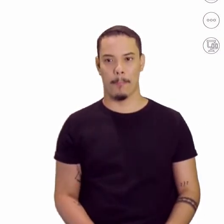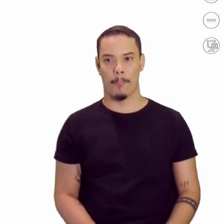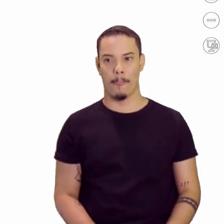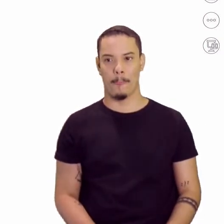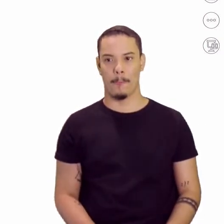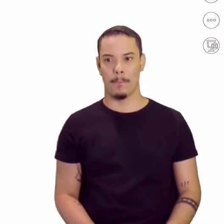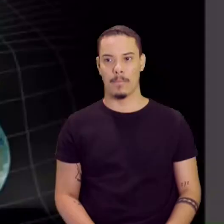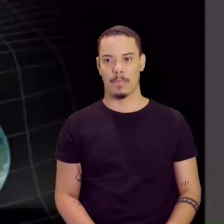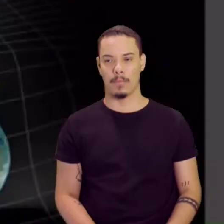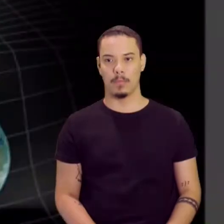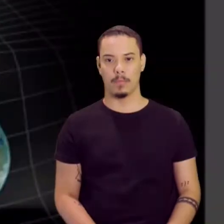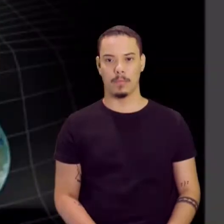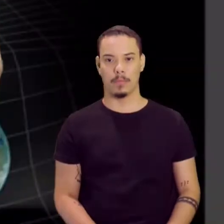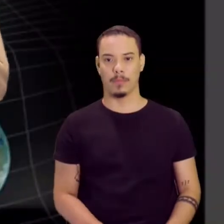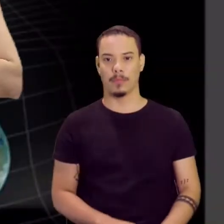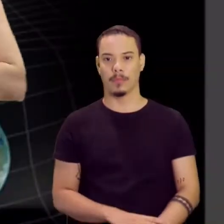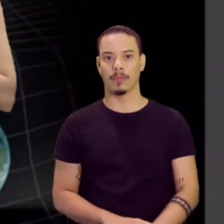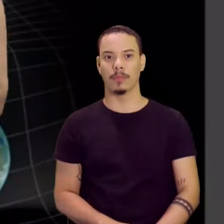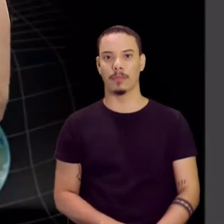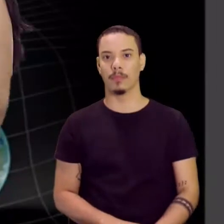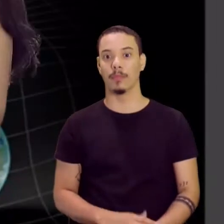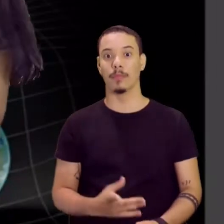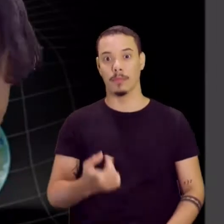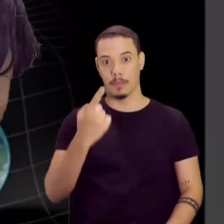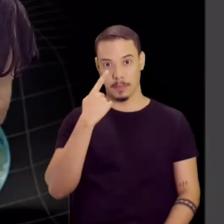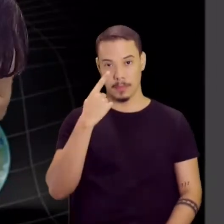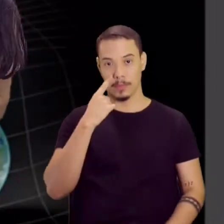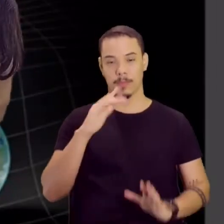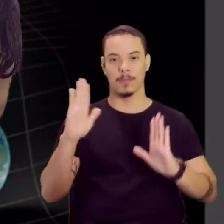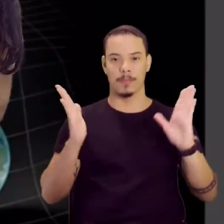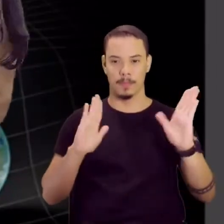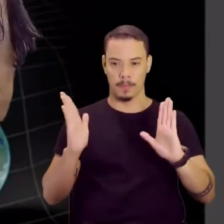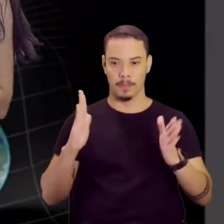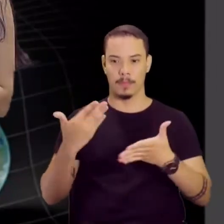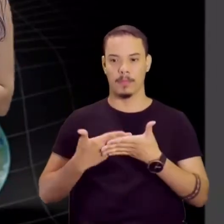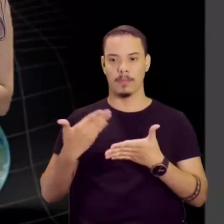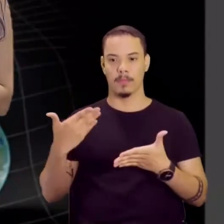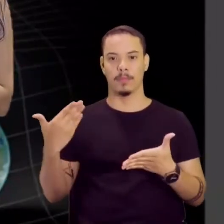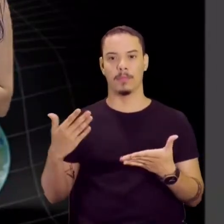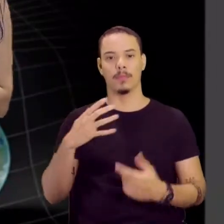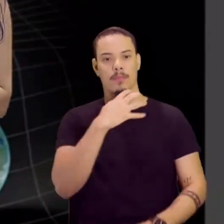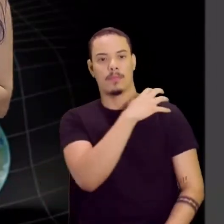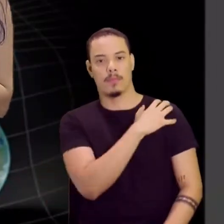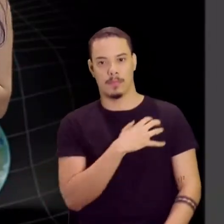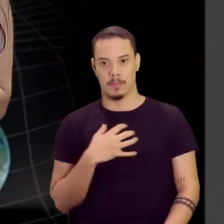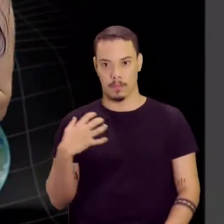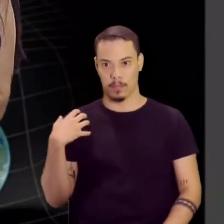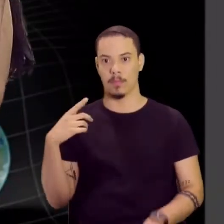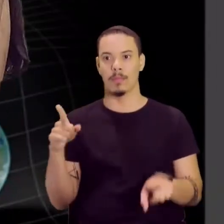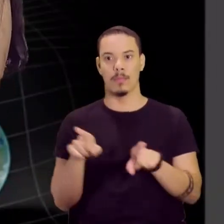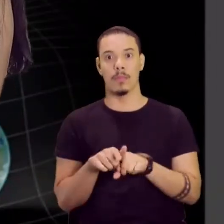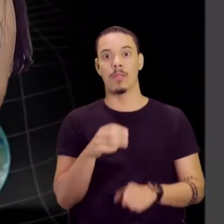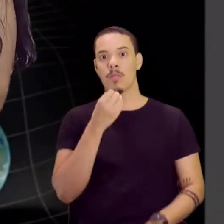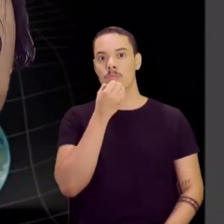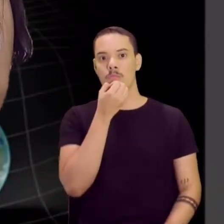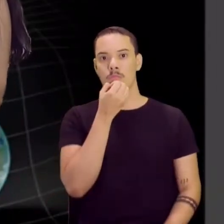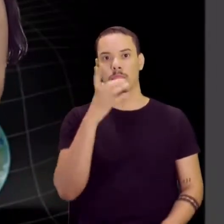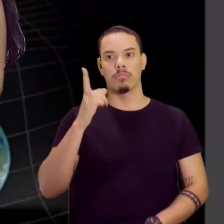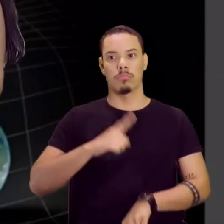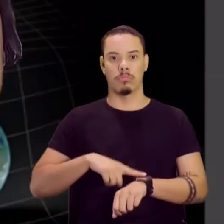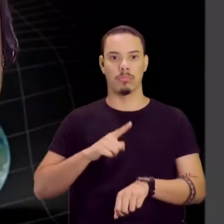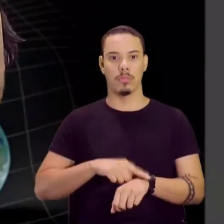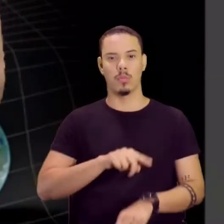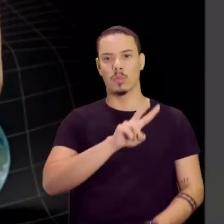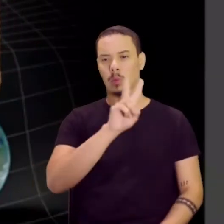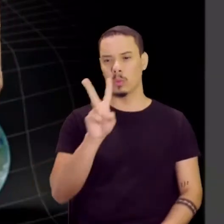olha só. Então, naquela época, né, na época de Aristóteles, também, bom tempo, olha só, 2000 anos depois